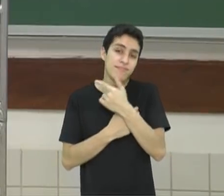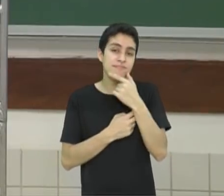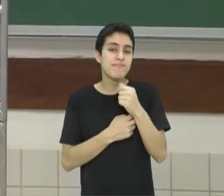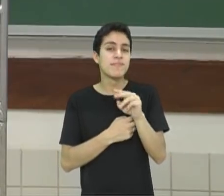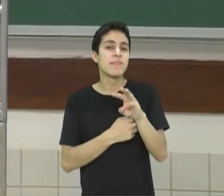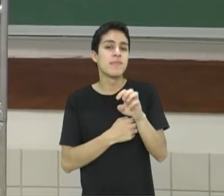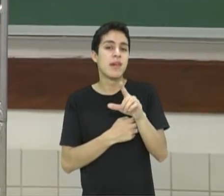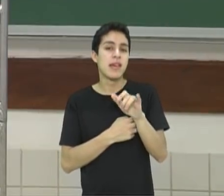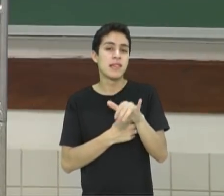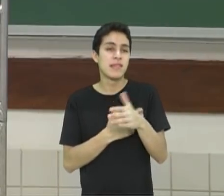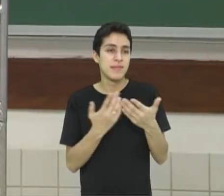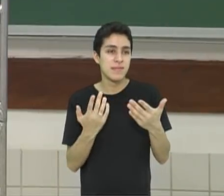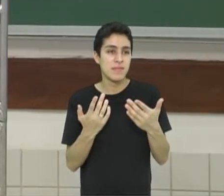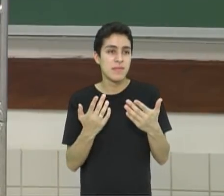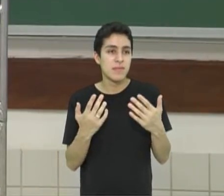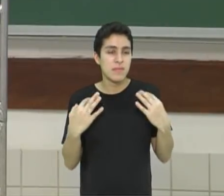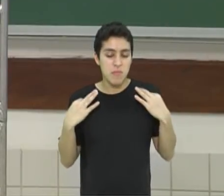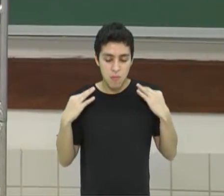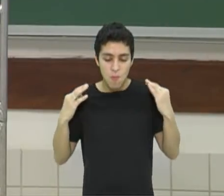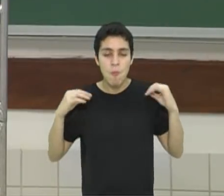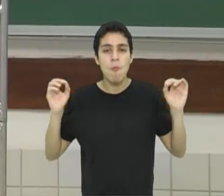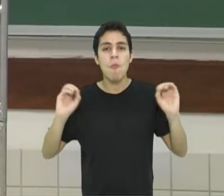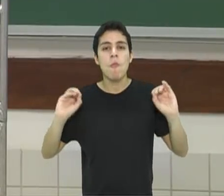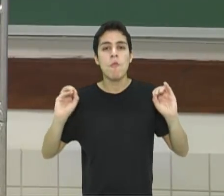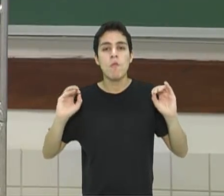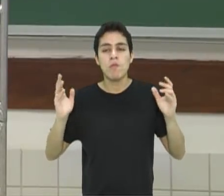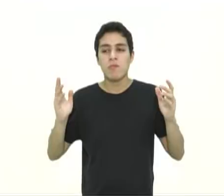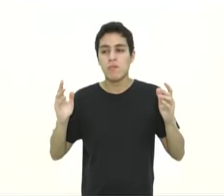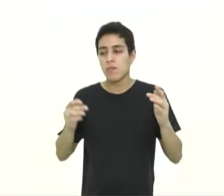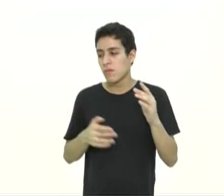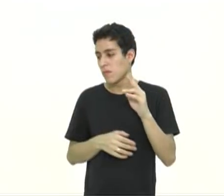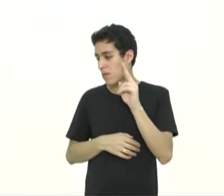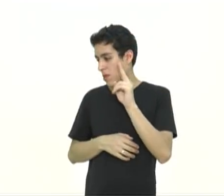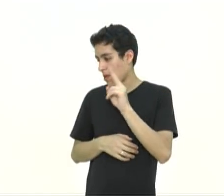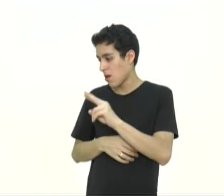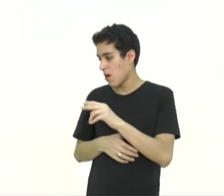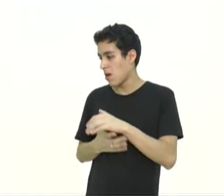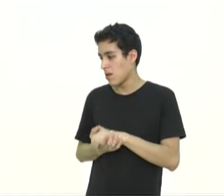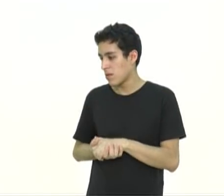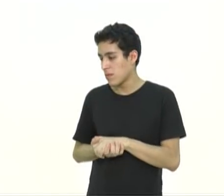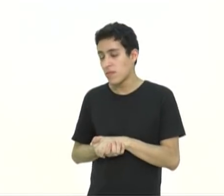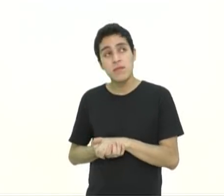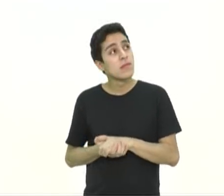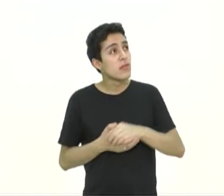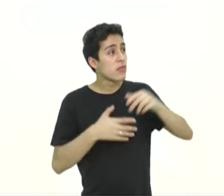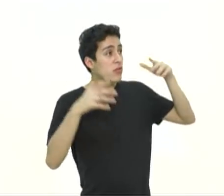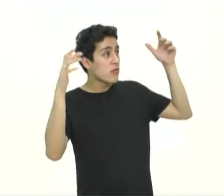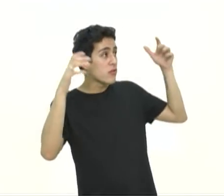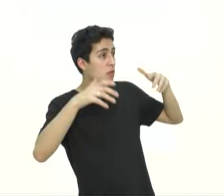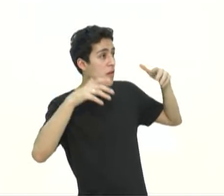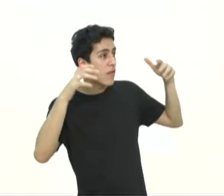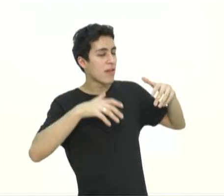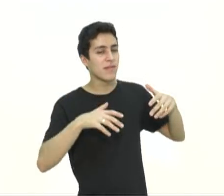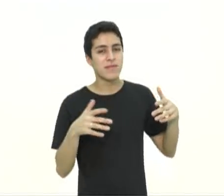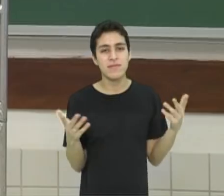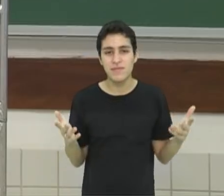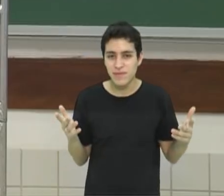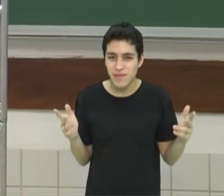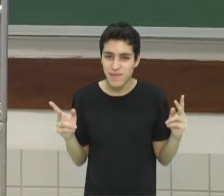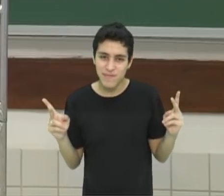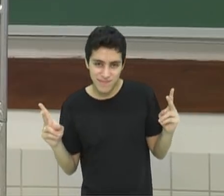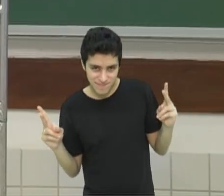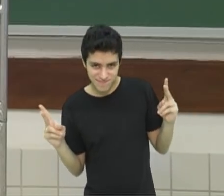ali? Ele está sem a roupa. E aí ela olha para ele e ele diz: "Choveu." O que aconteceu ali? Você